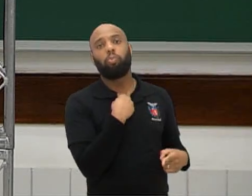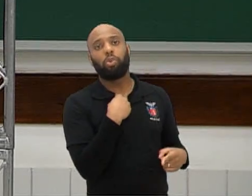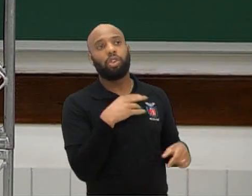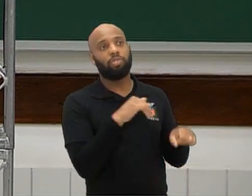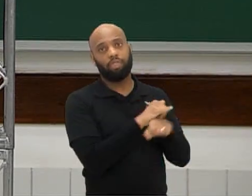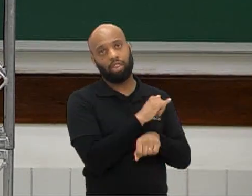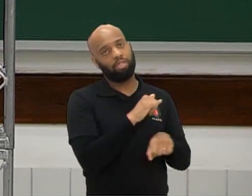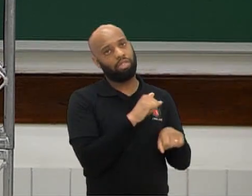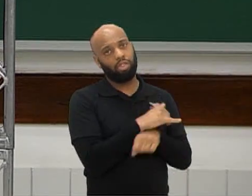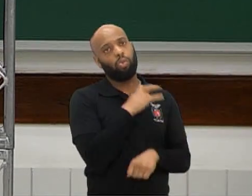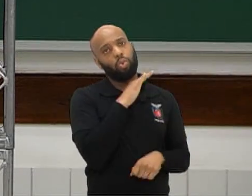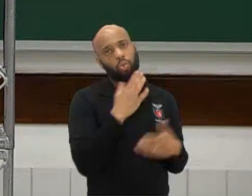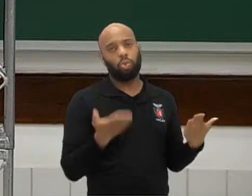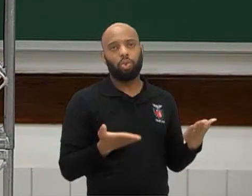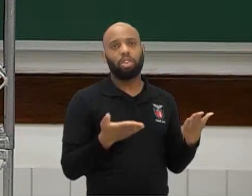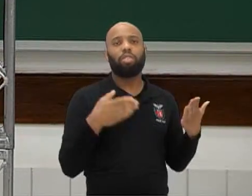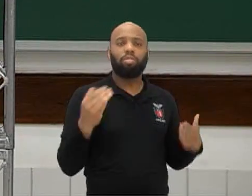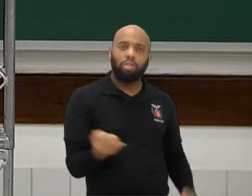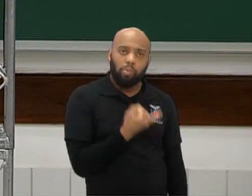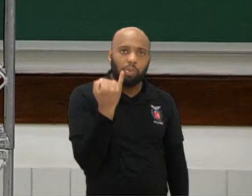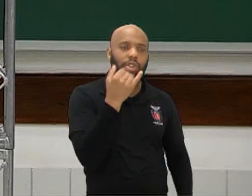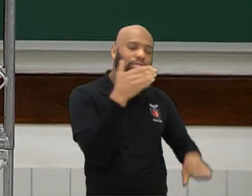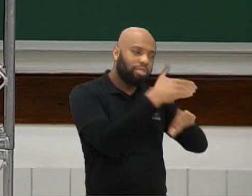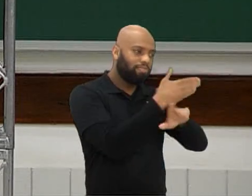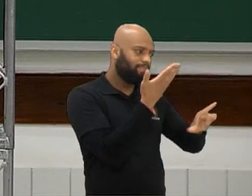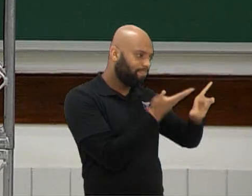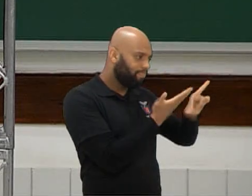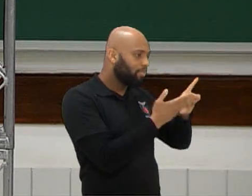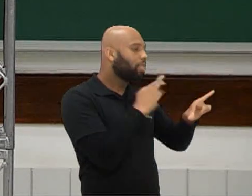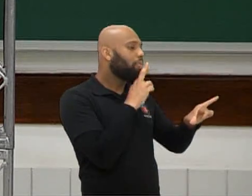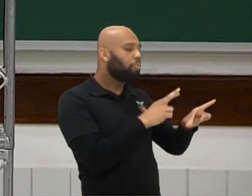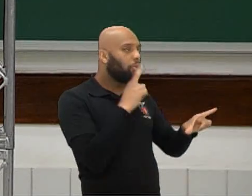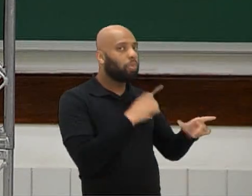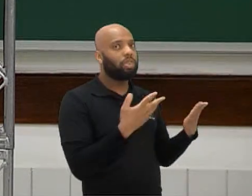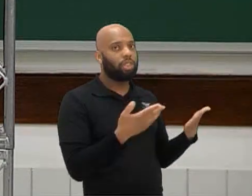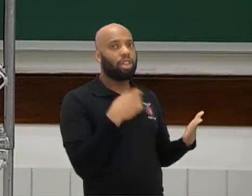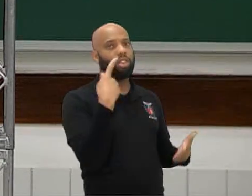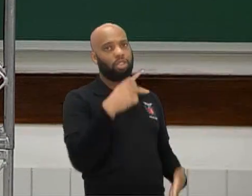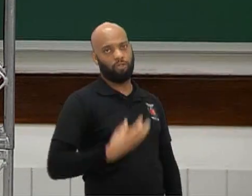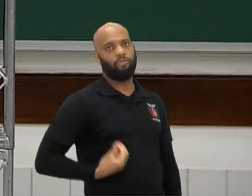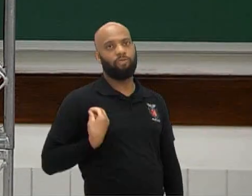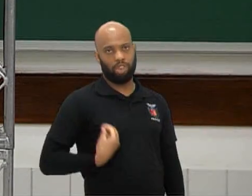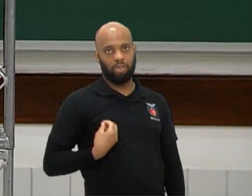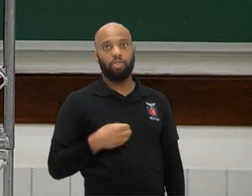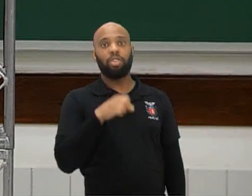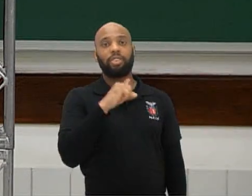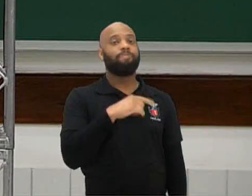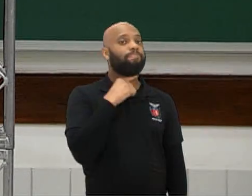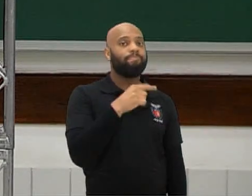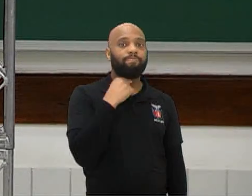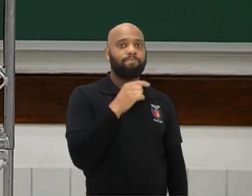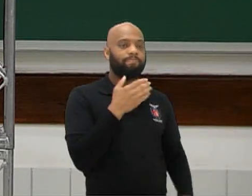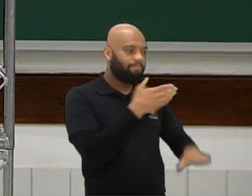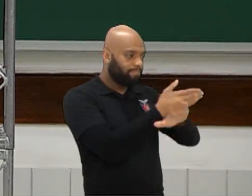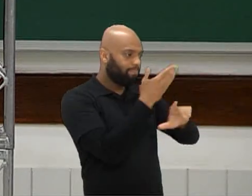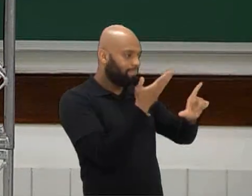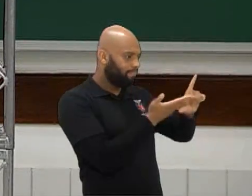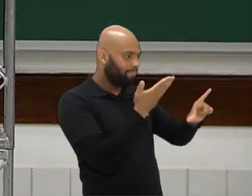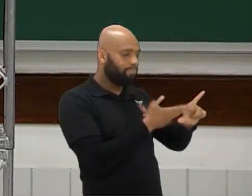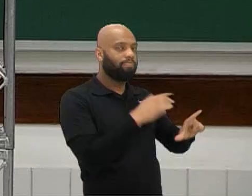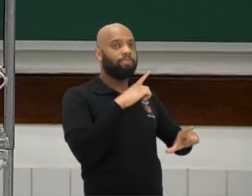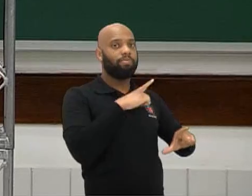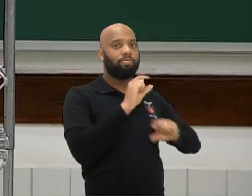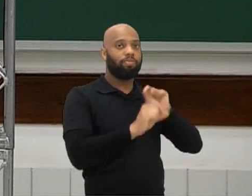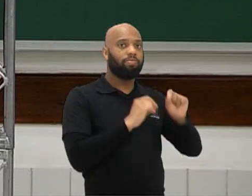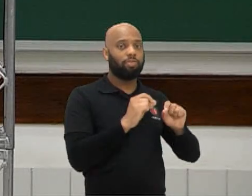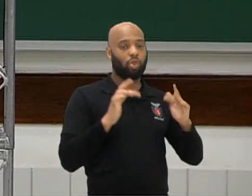levar falta. É importante você entrar lá para marcar a sua presença. E se você não tem acesso ao Classroom, não